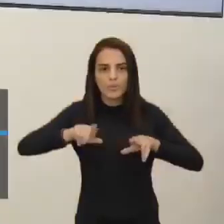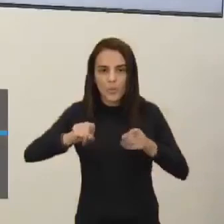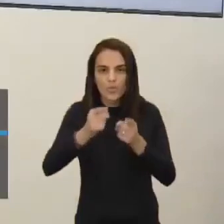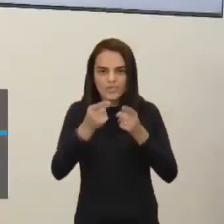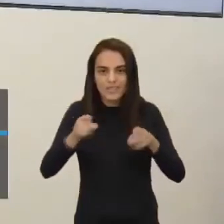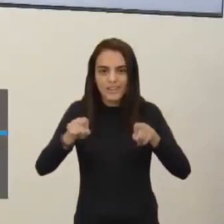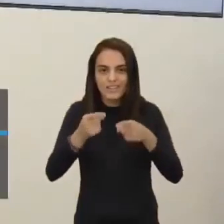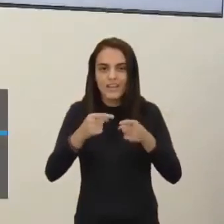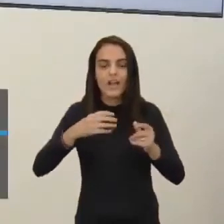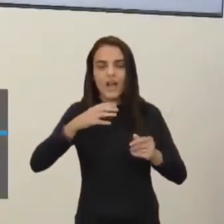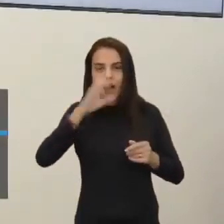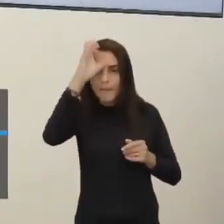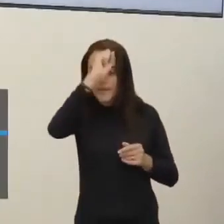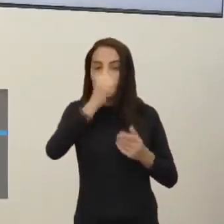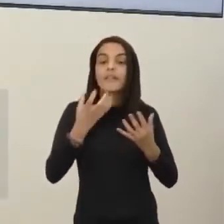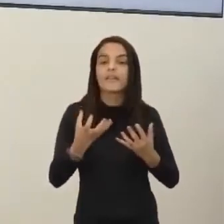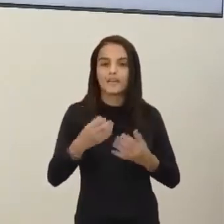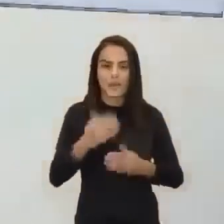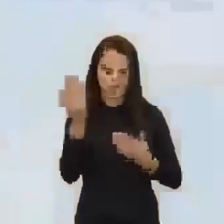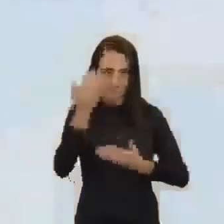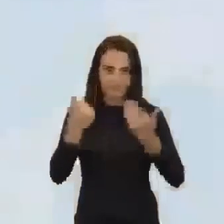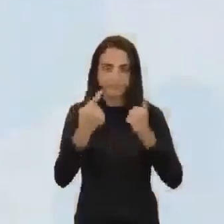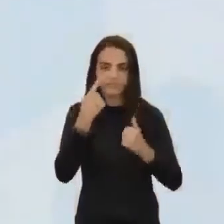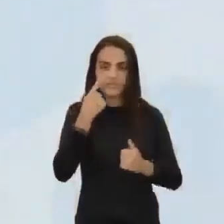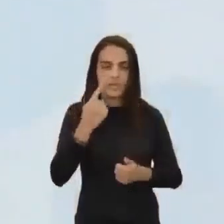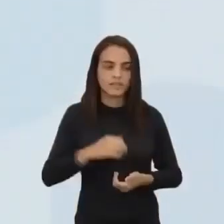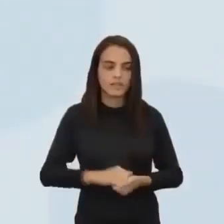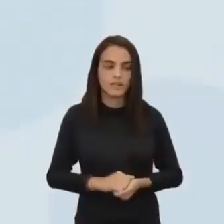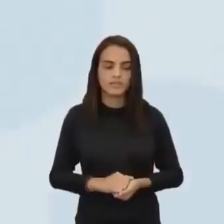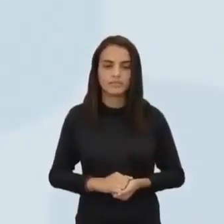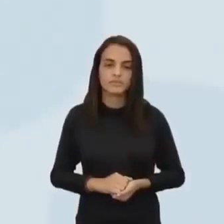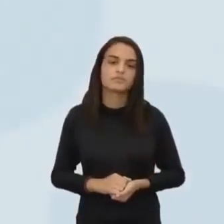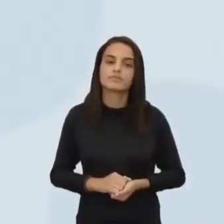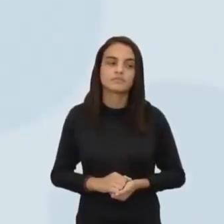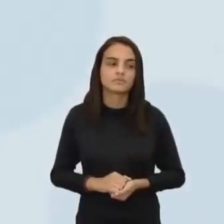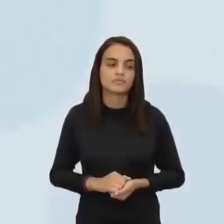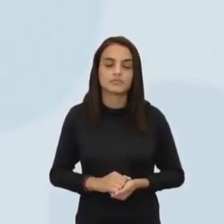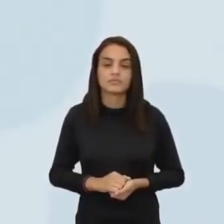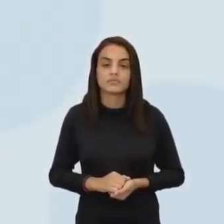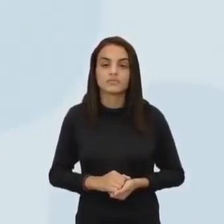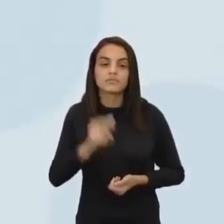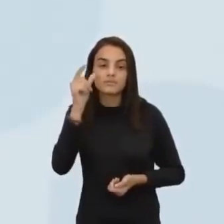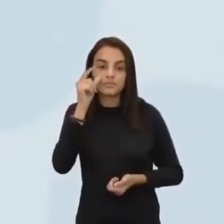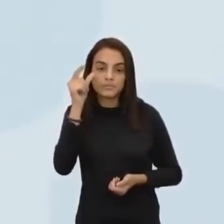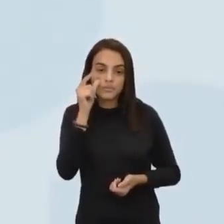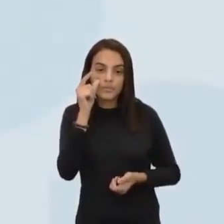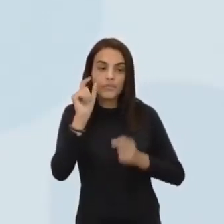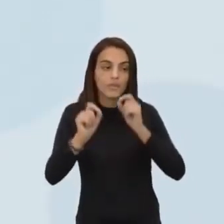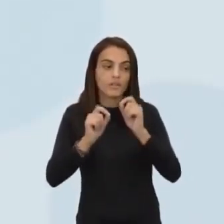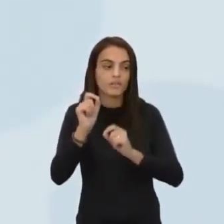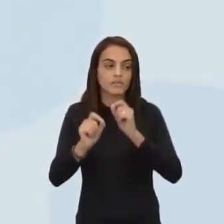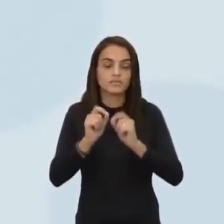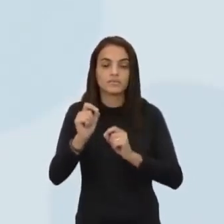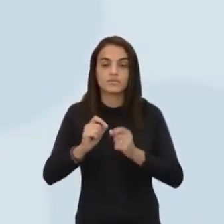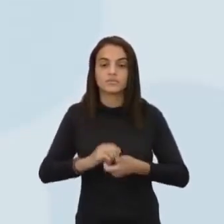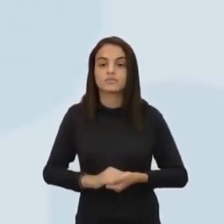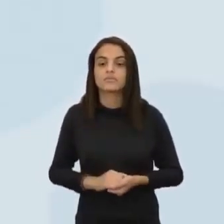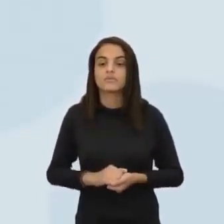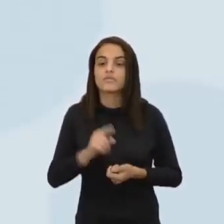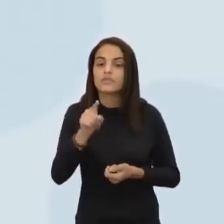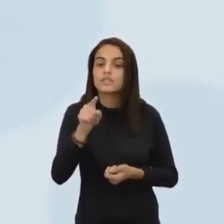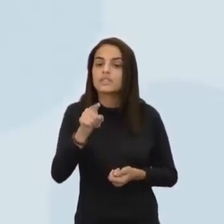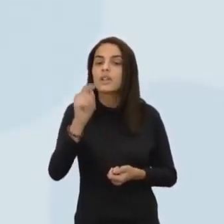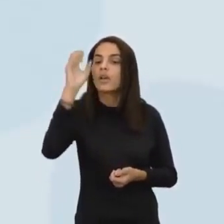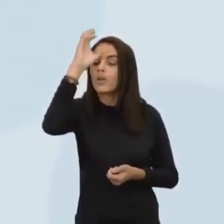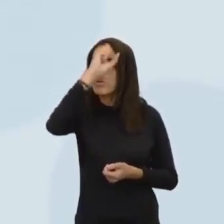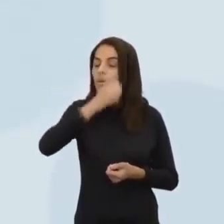isso. Vamos lá para o slide agora que vai ficar bem claro. Ó, definição dos interesses. Então, o que você gostaria de aprender que